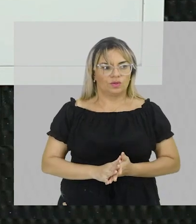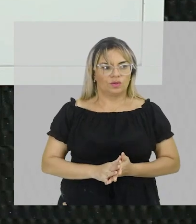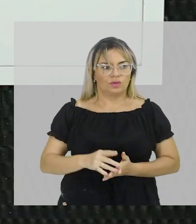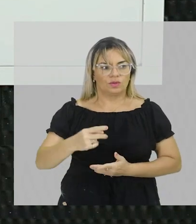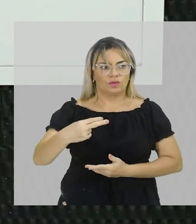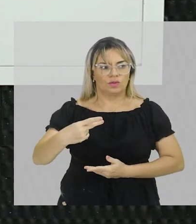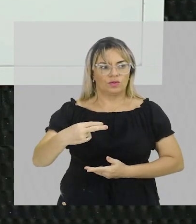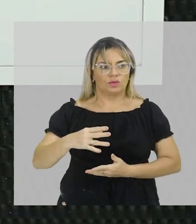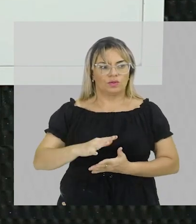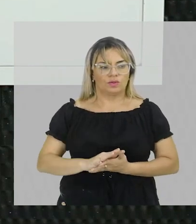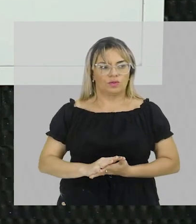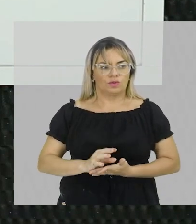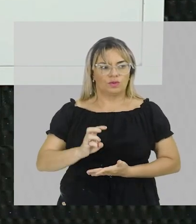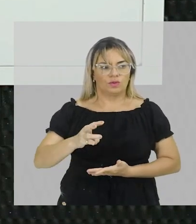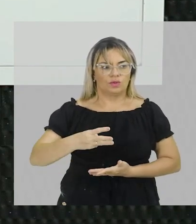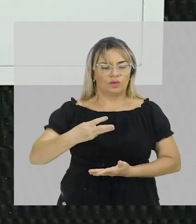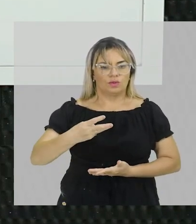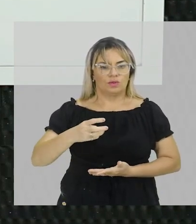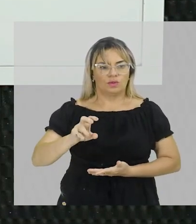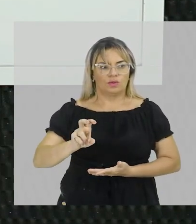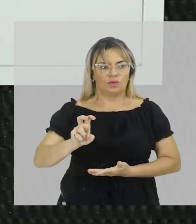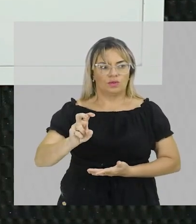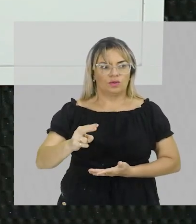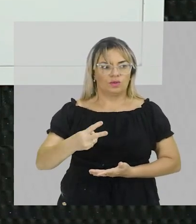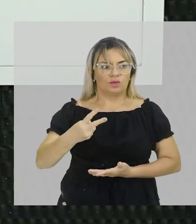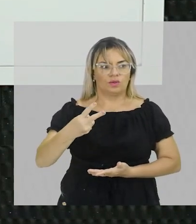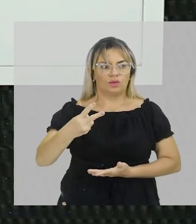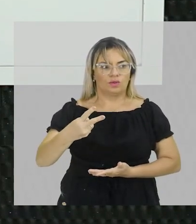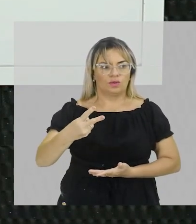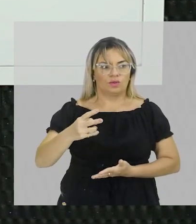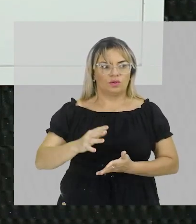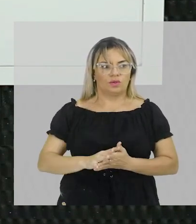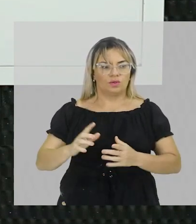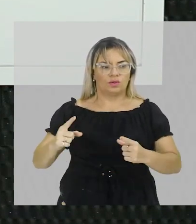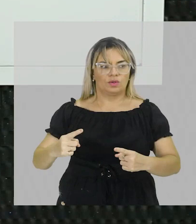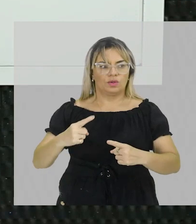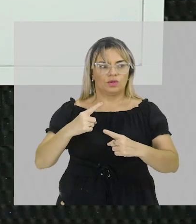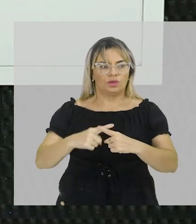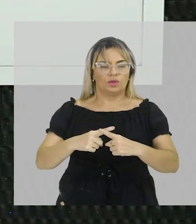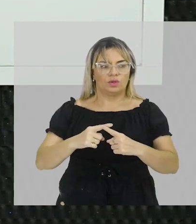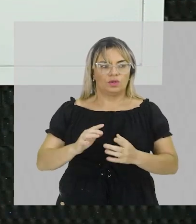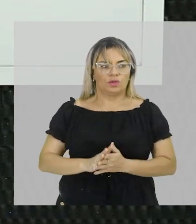quadrado, que multiplica 2 mais raiz de 2.